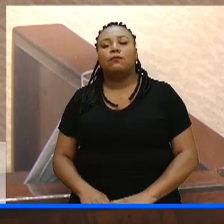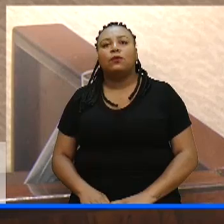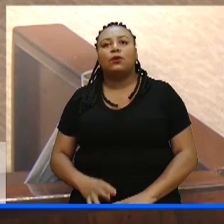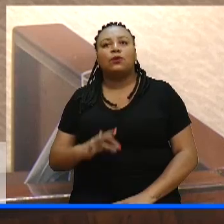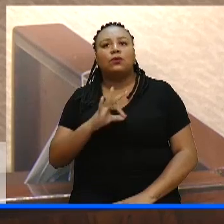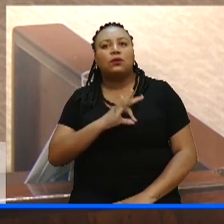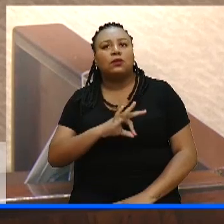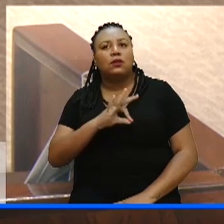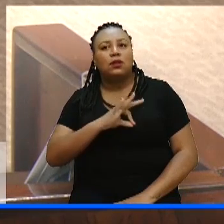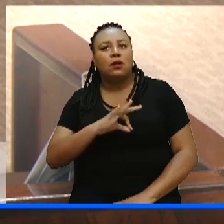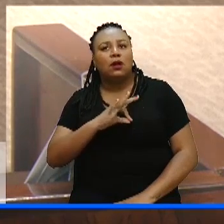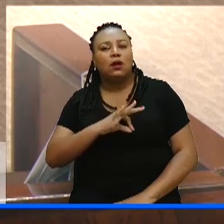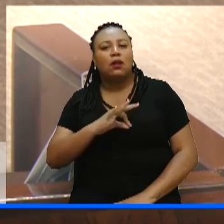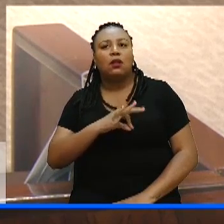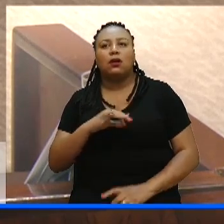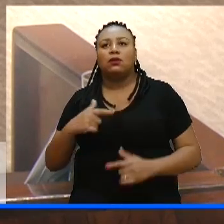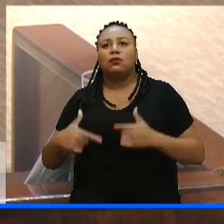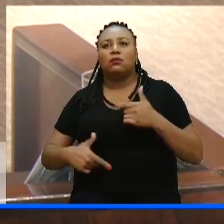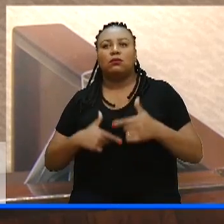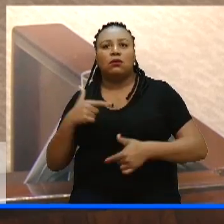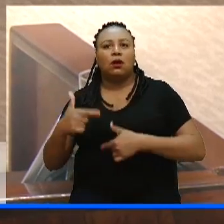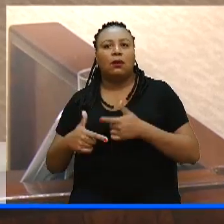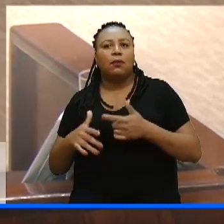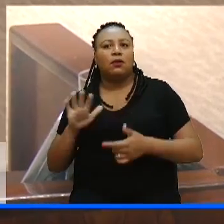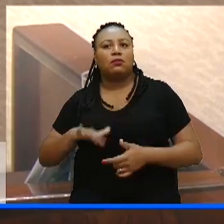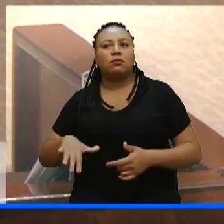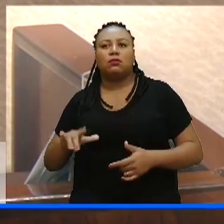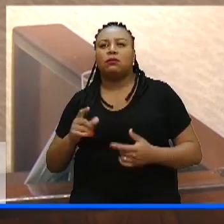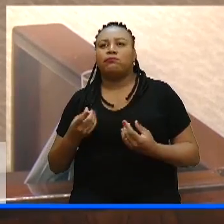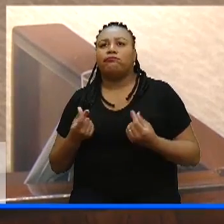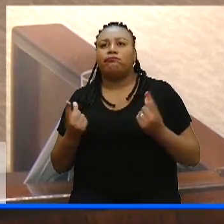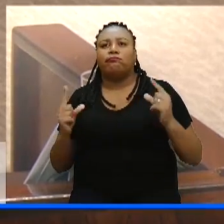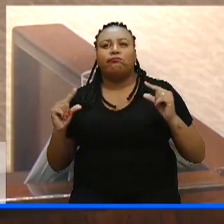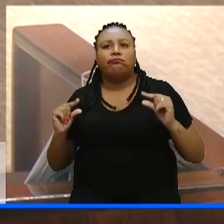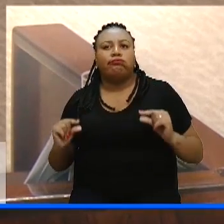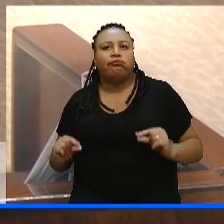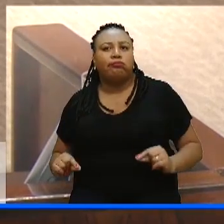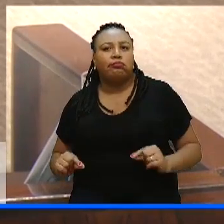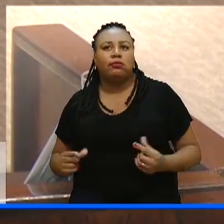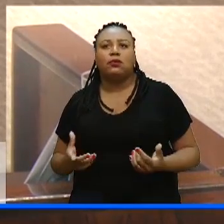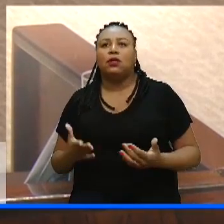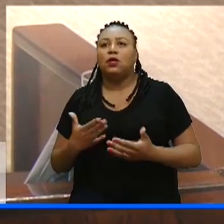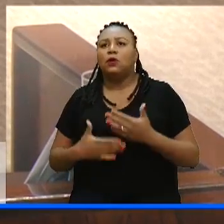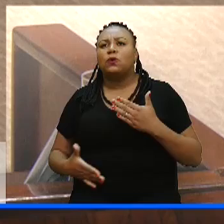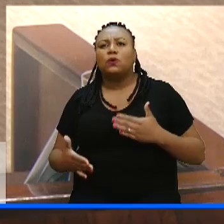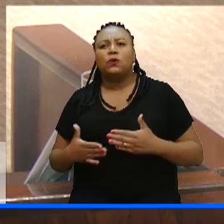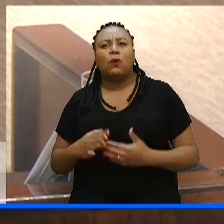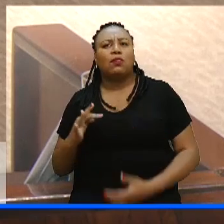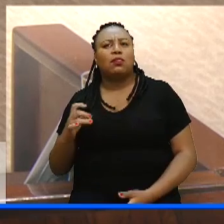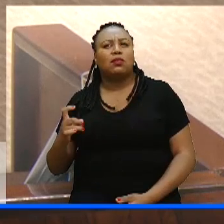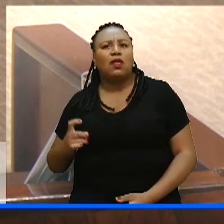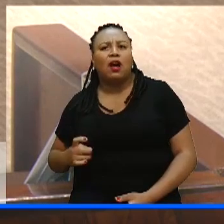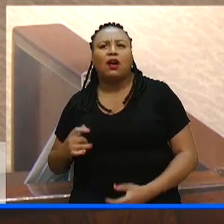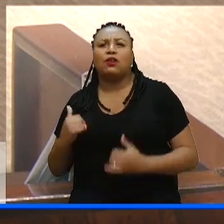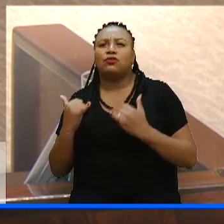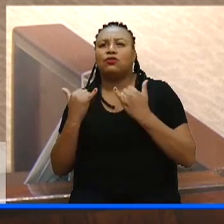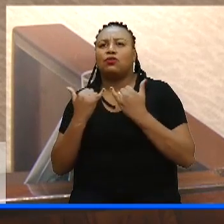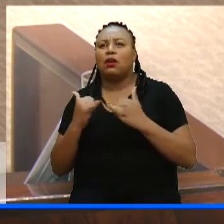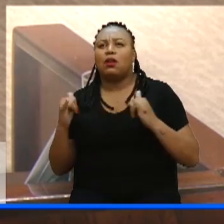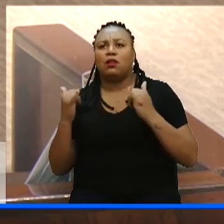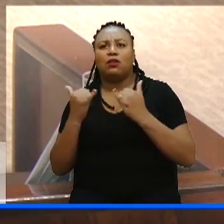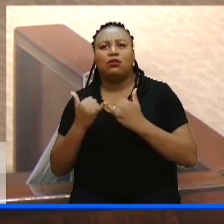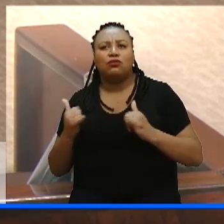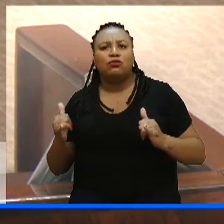os salários dos trabalhadores em geral extremamente deprimidos com todas as tarifas de energia